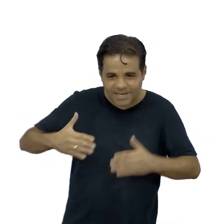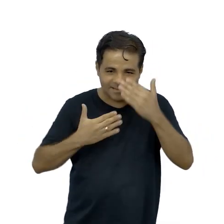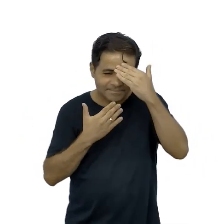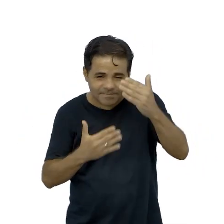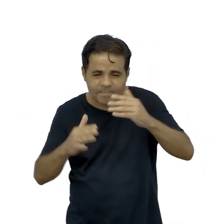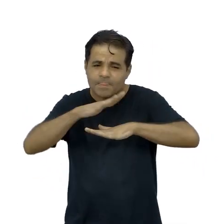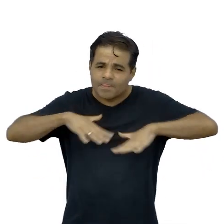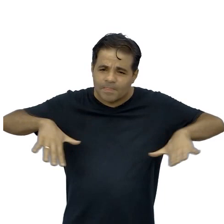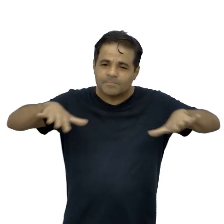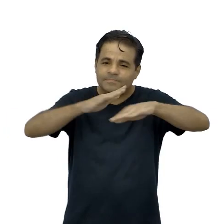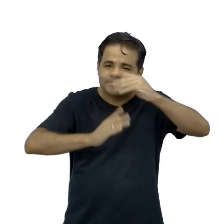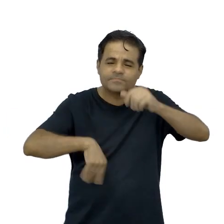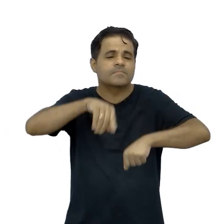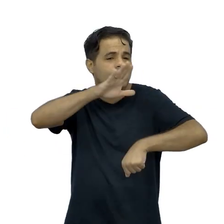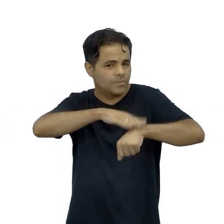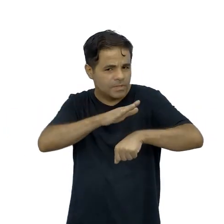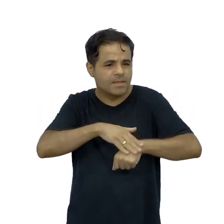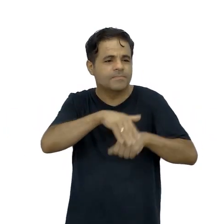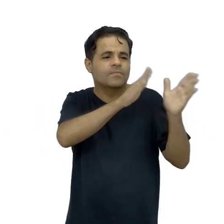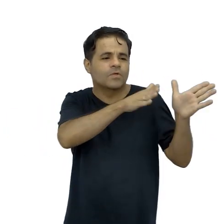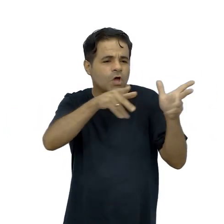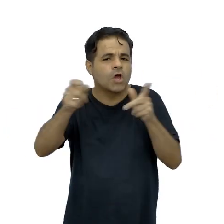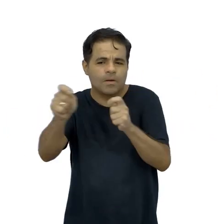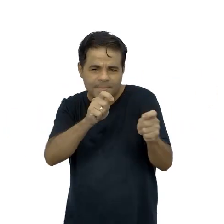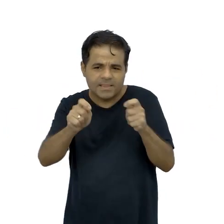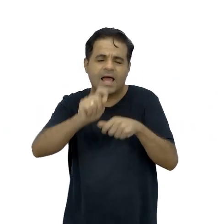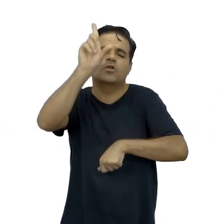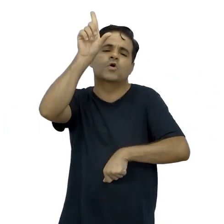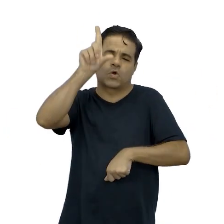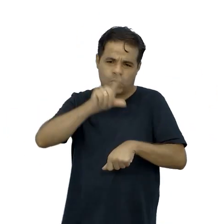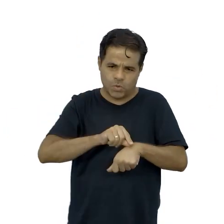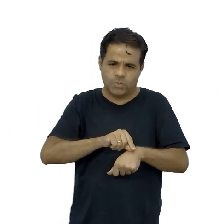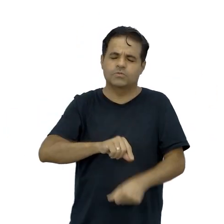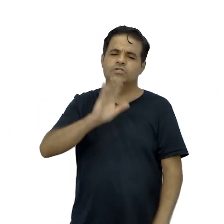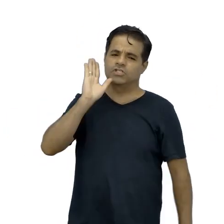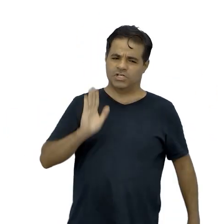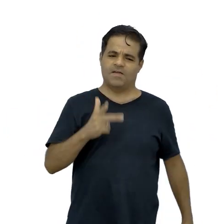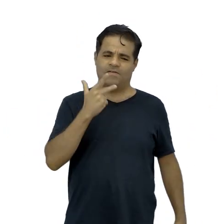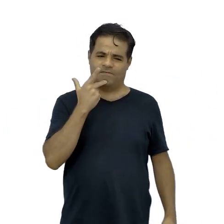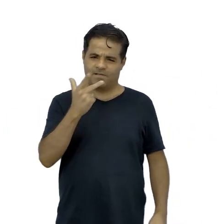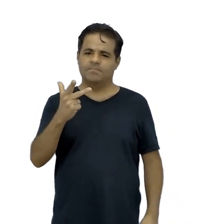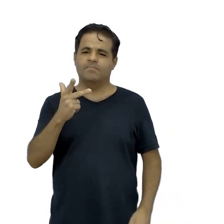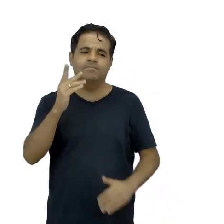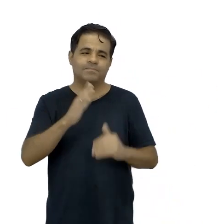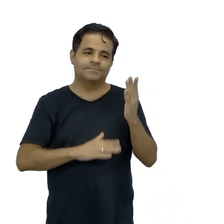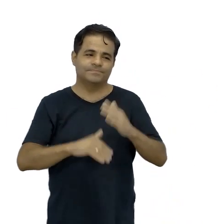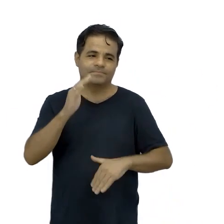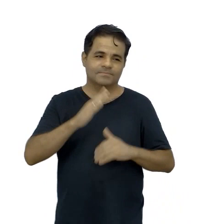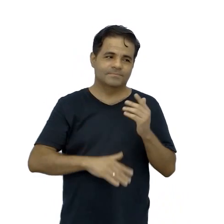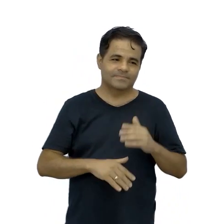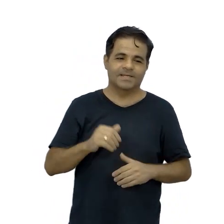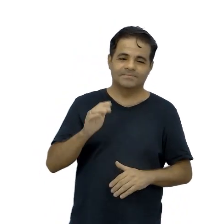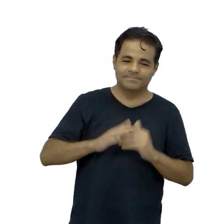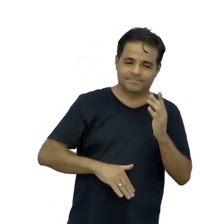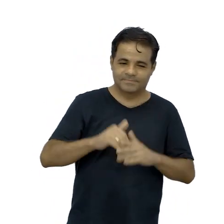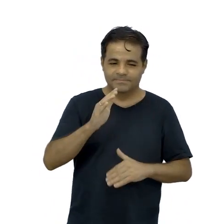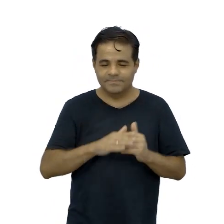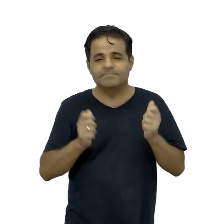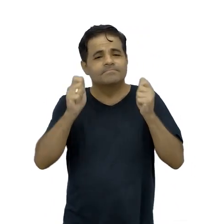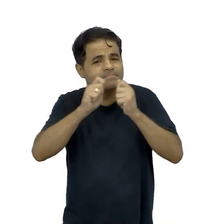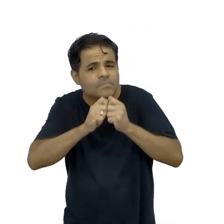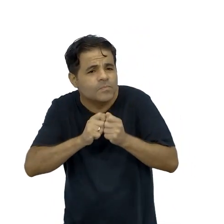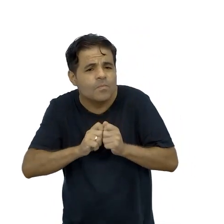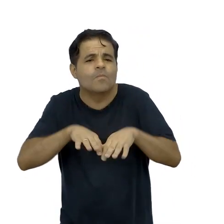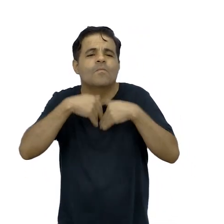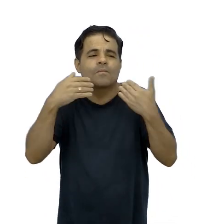não, porque o nosso tempo é cronometrado, é curto, então a gente já falou sobre essa habilidade, tá? E